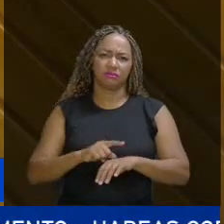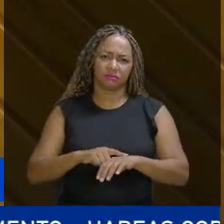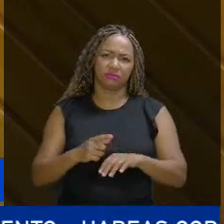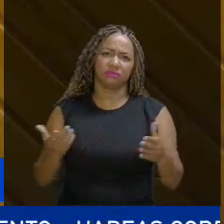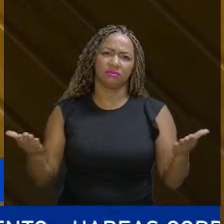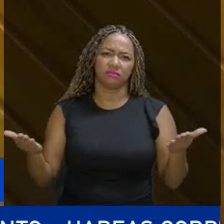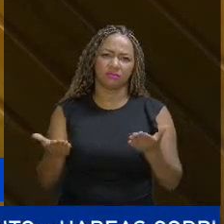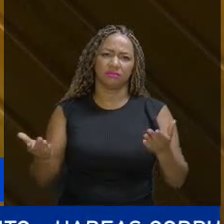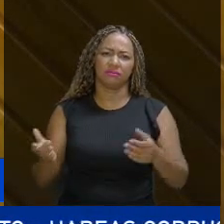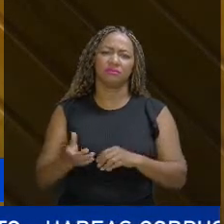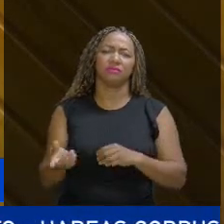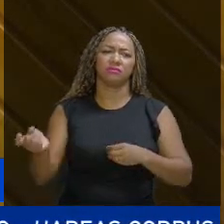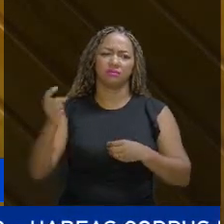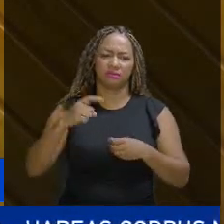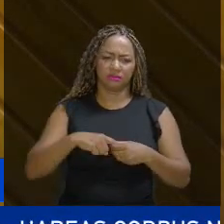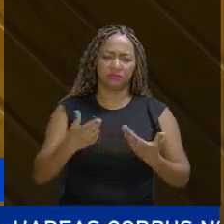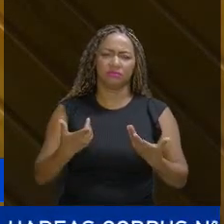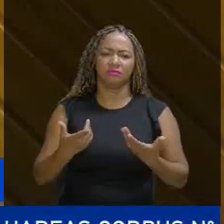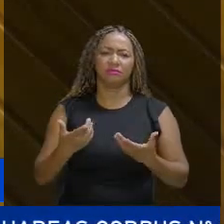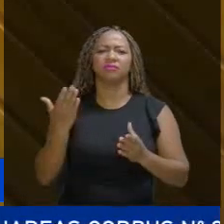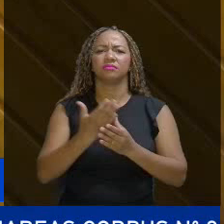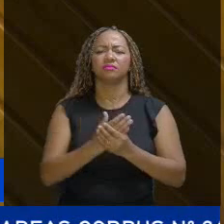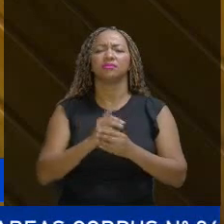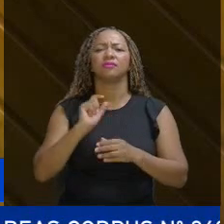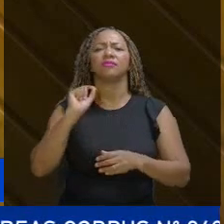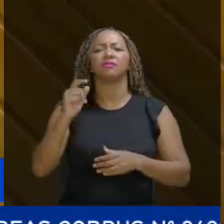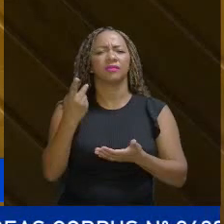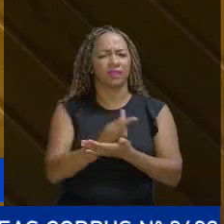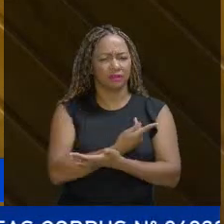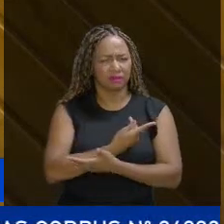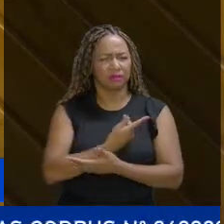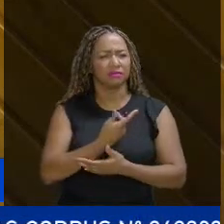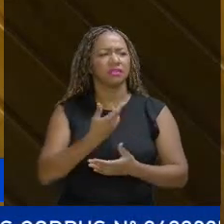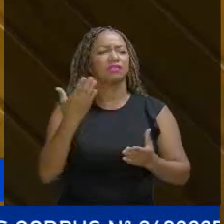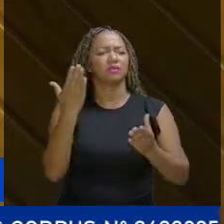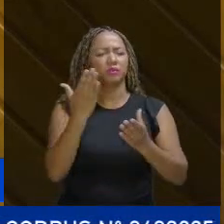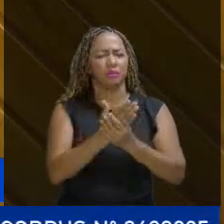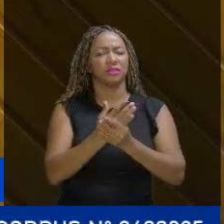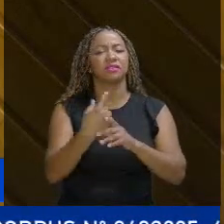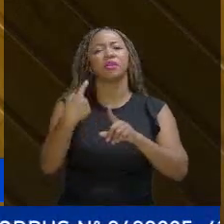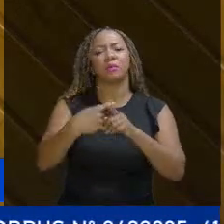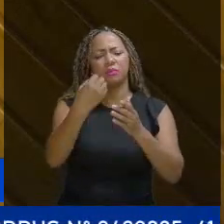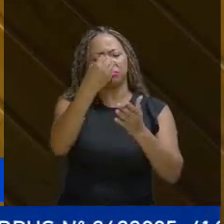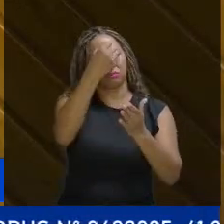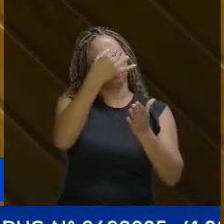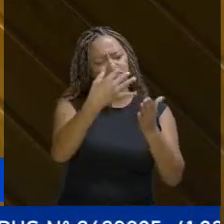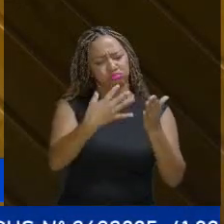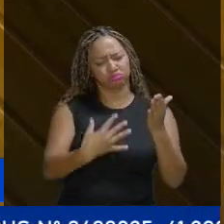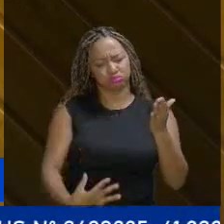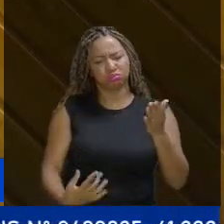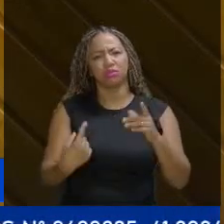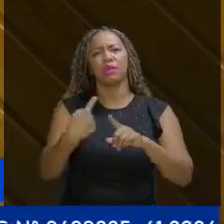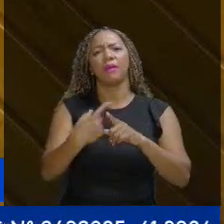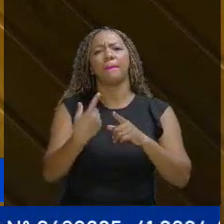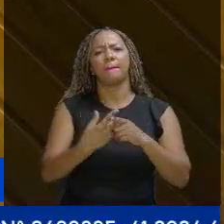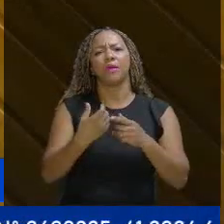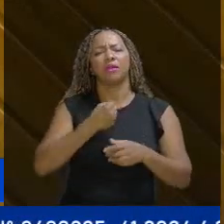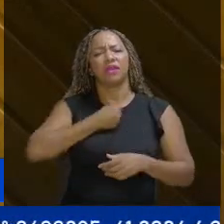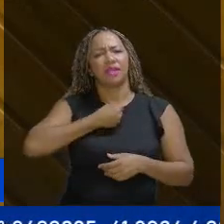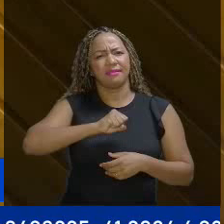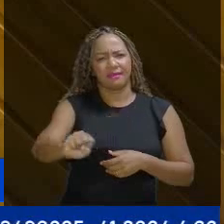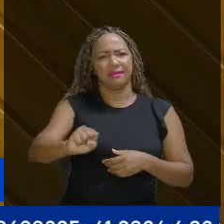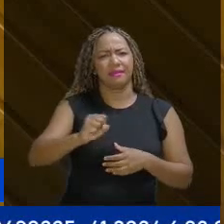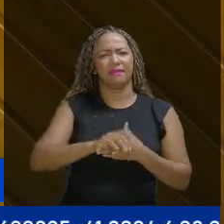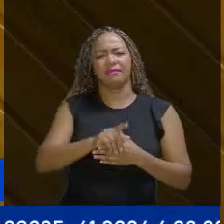Então, retomando, excelências, vou destacar o que acontece nesse processo e por que nós defendemos nesse habeas corpus